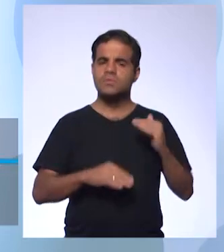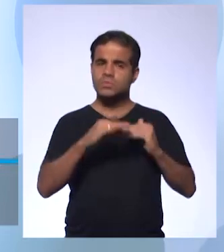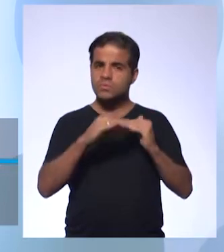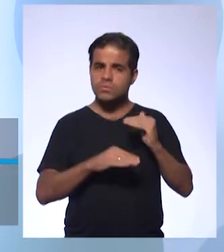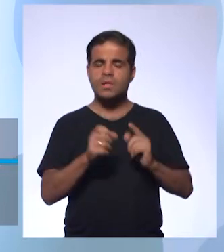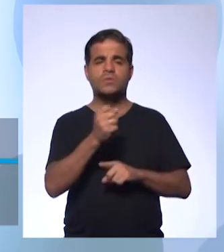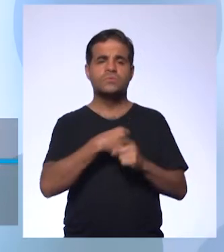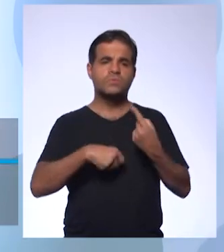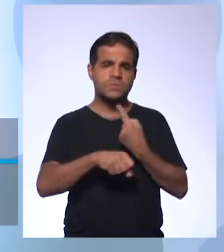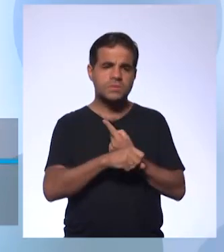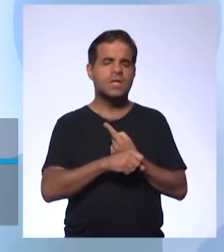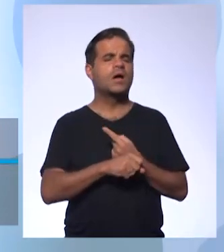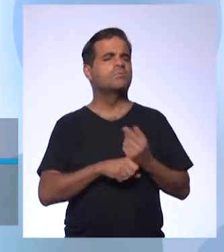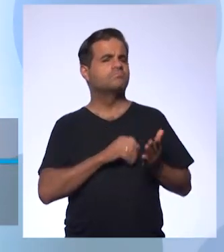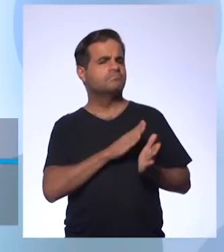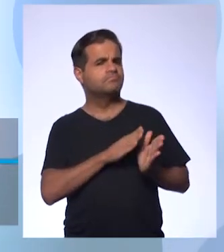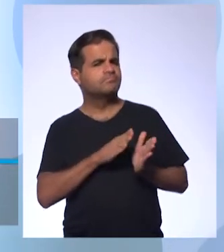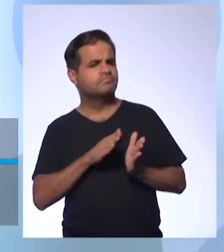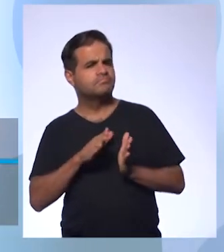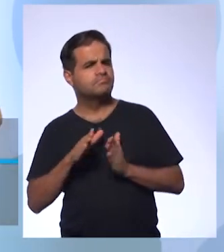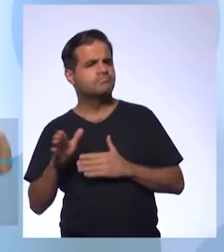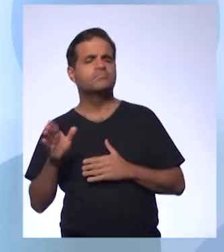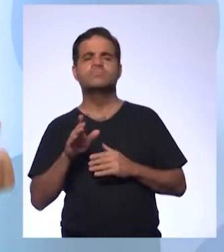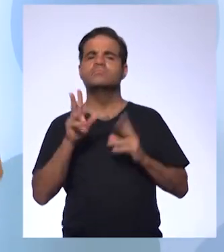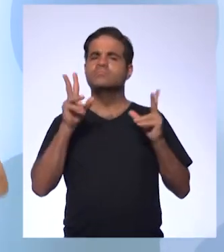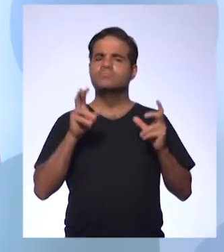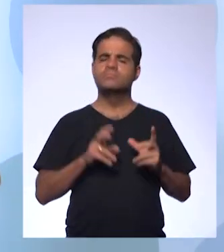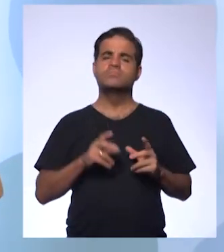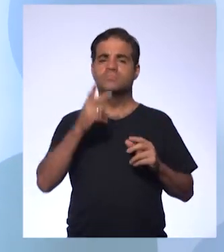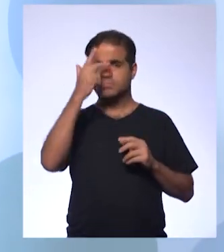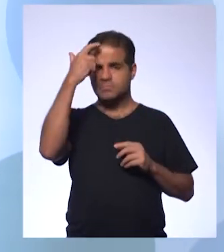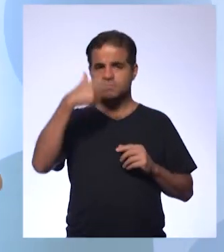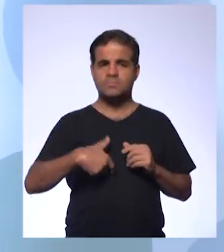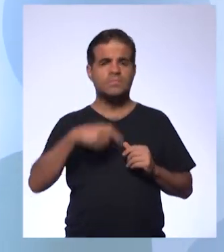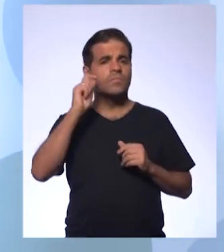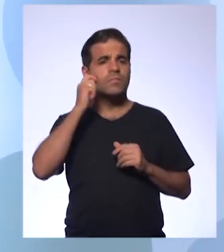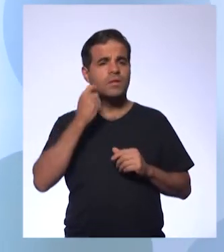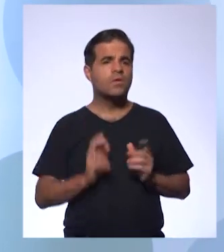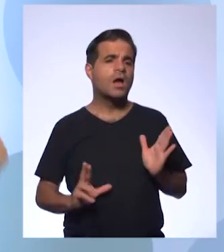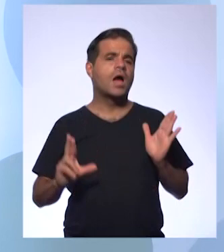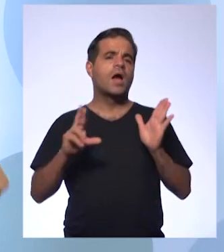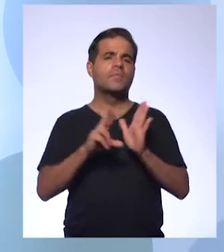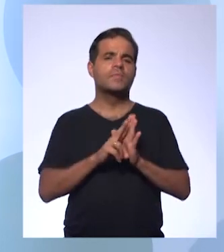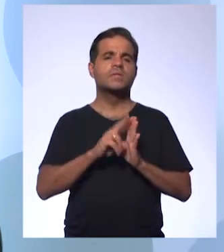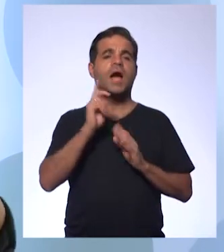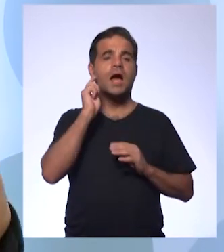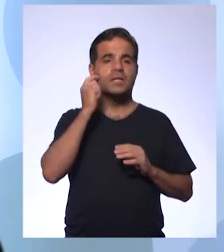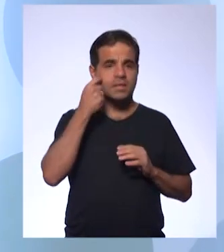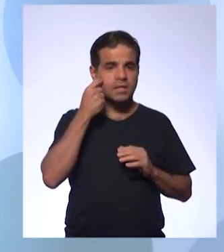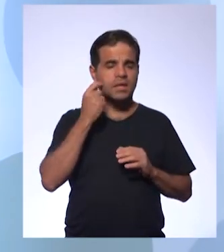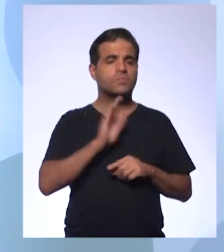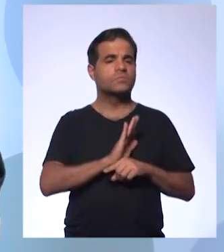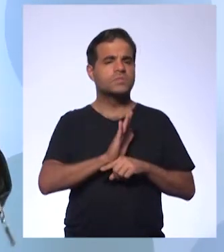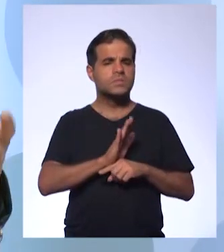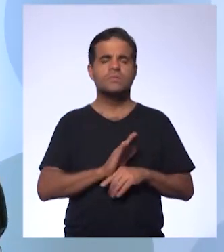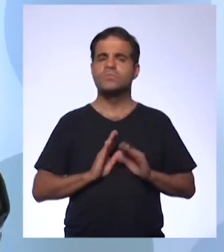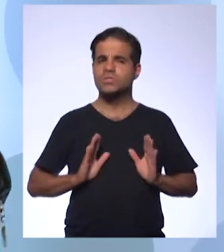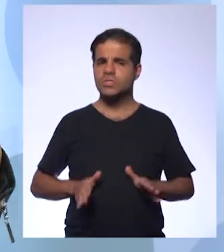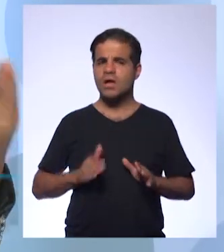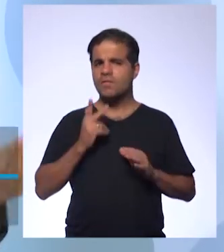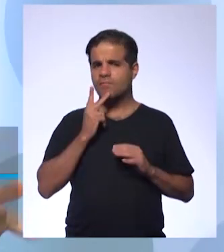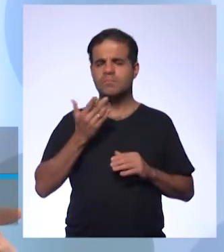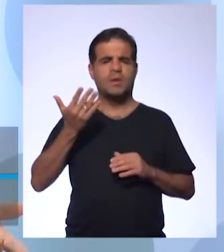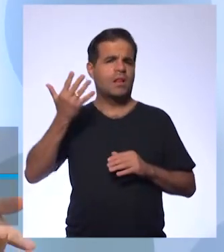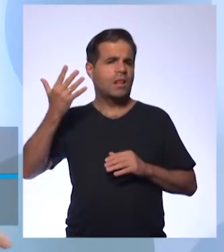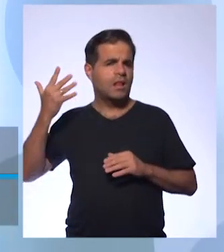desigualdade social, tal. E aqui nós falamos sobre a questão do negro e a representatividade negra, né, nos cinemas. A gente já falou muito isso